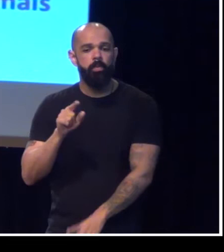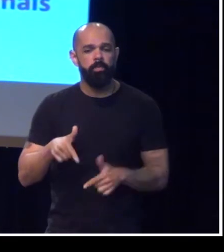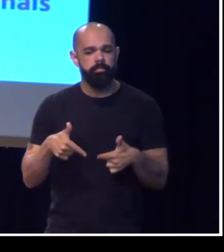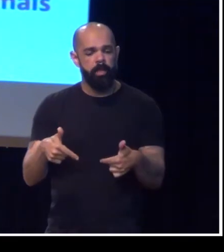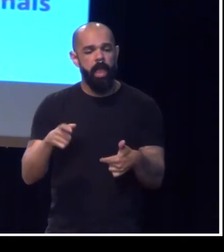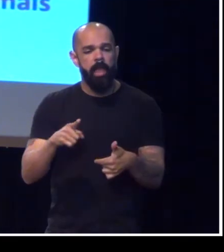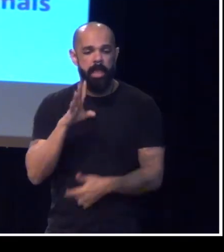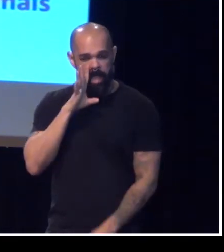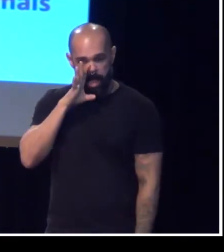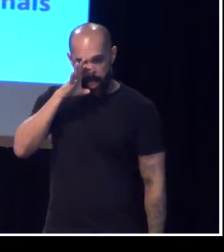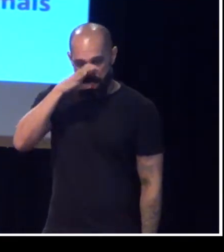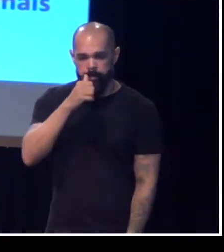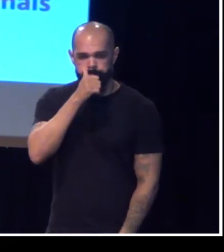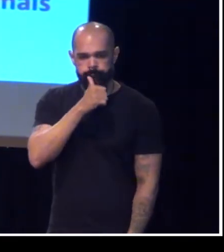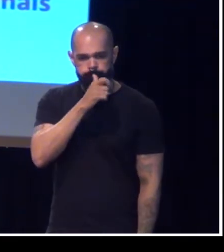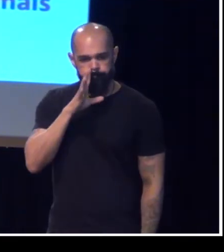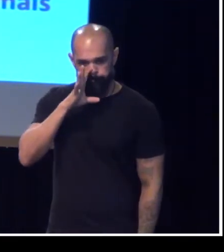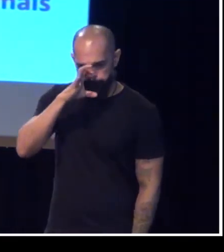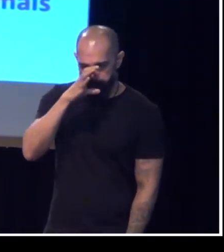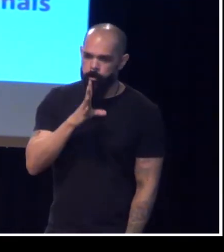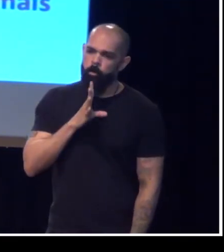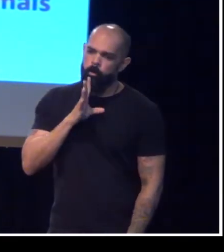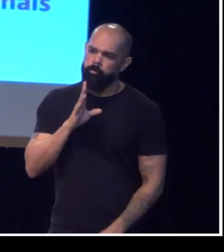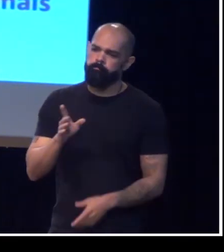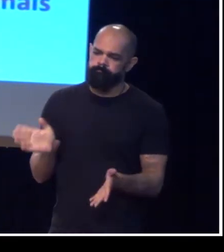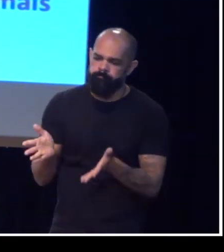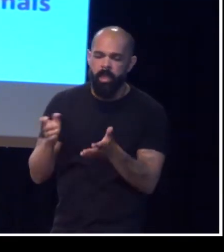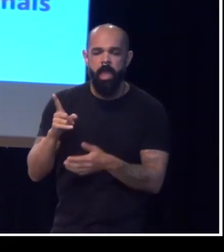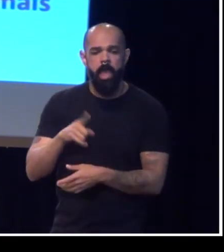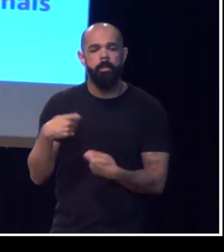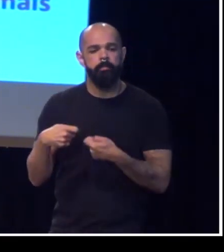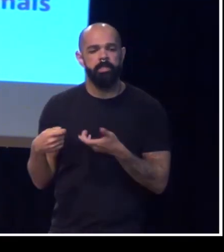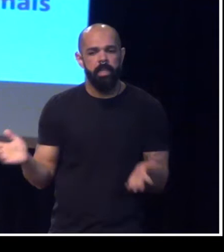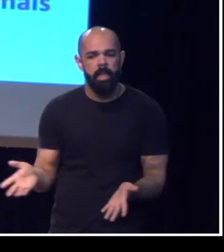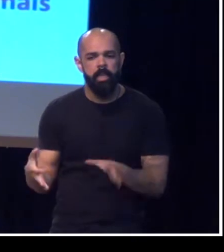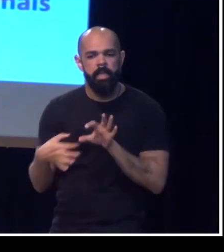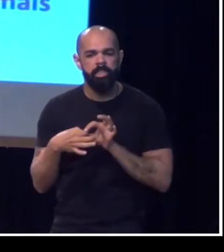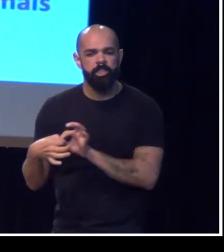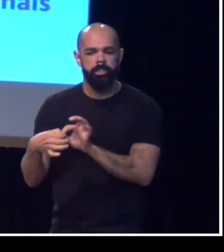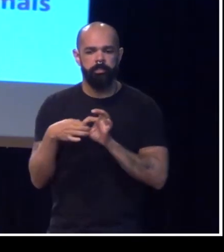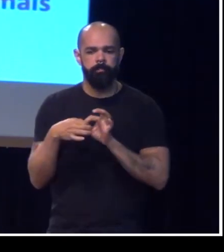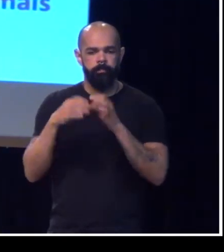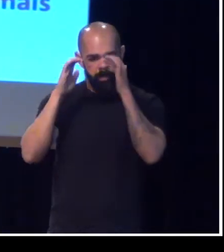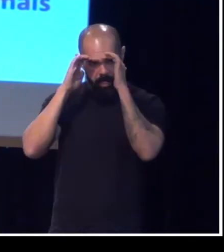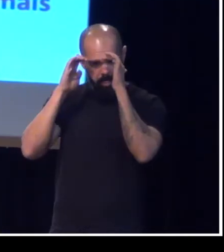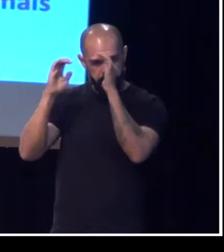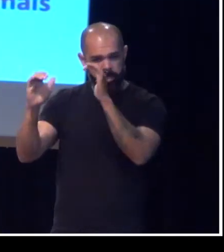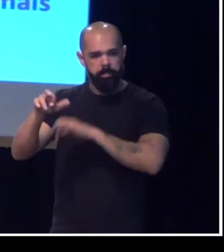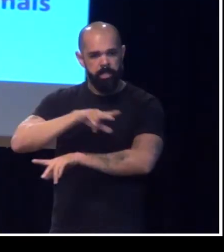resistência, né? Perseverança no outro, reconhecimento no outro, é uma maneira de engajamento, né? De respeitar as diferenças,